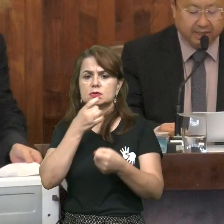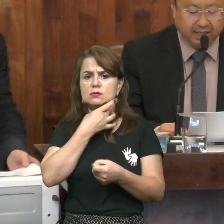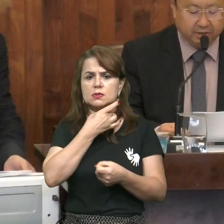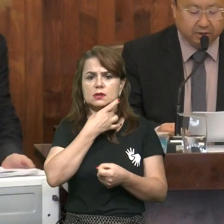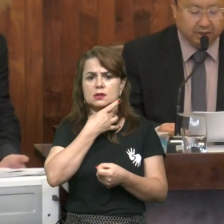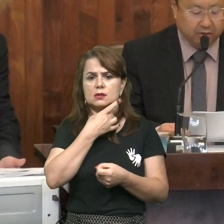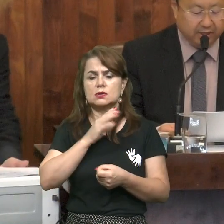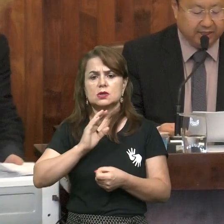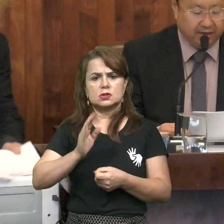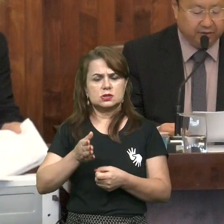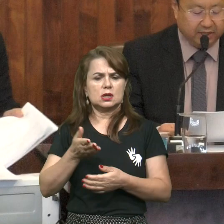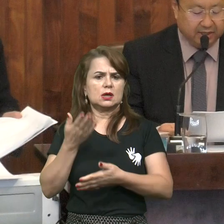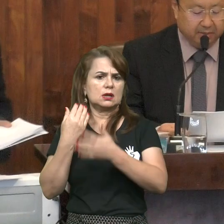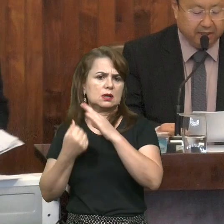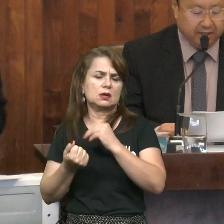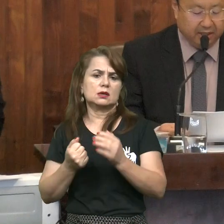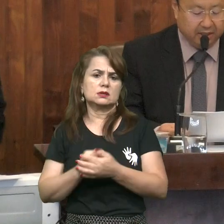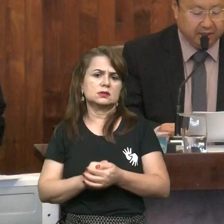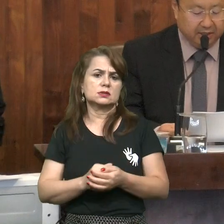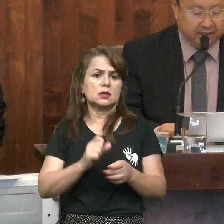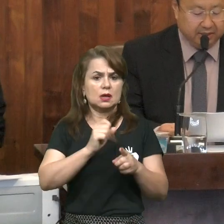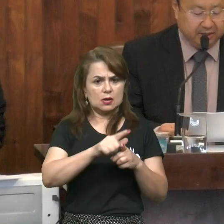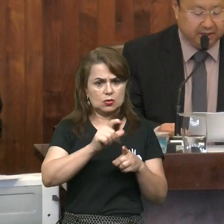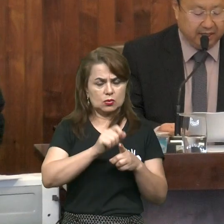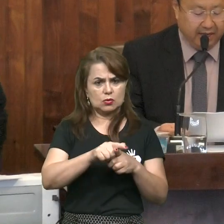as instalações da USF Jardim Marília,